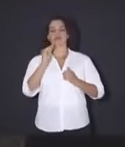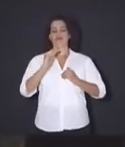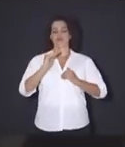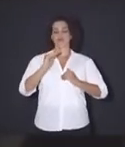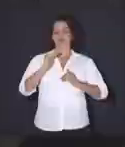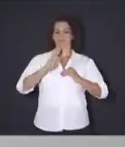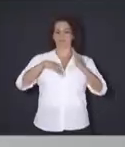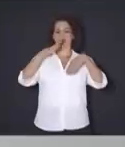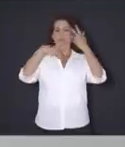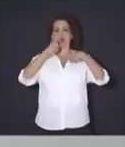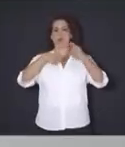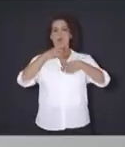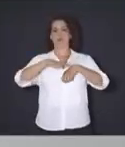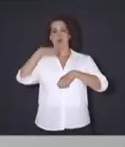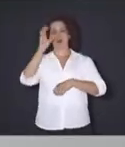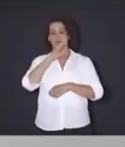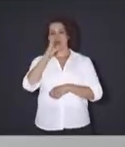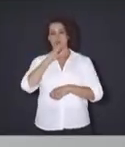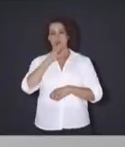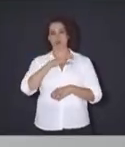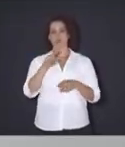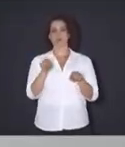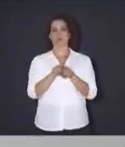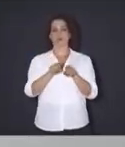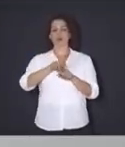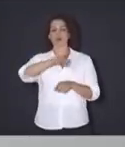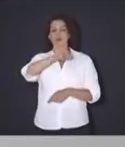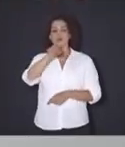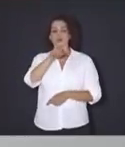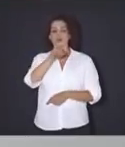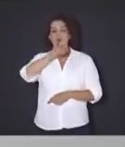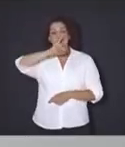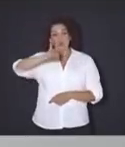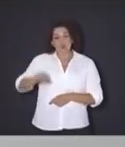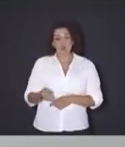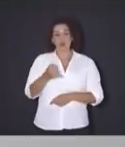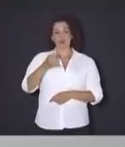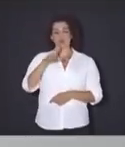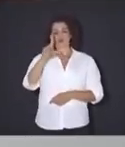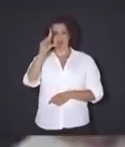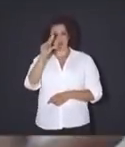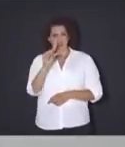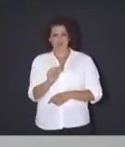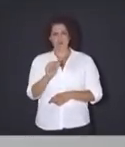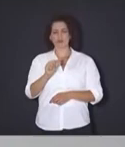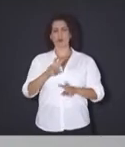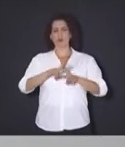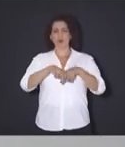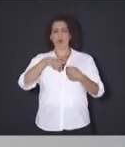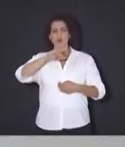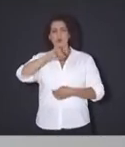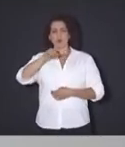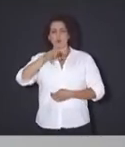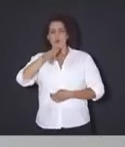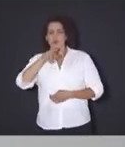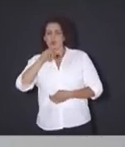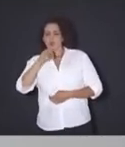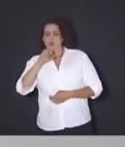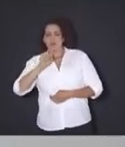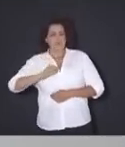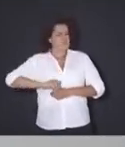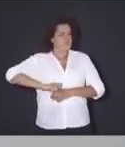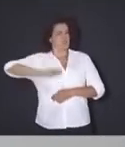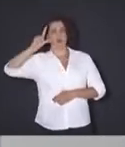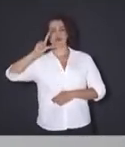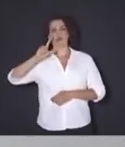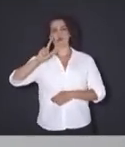política de juros com juros menores uma vez que os nossos juros sons pornograficamente elevados então nós